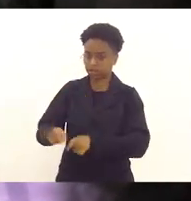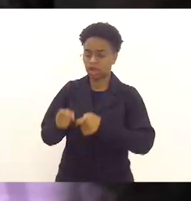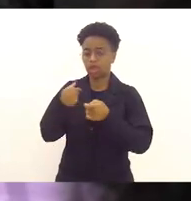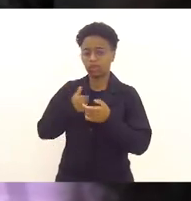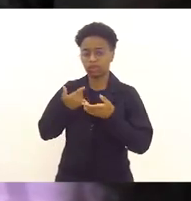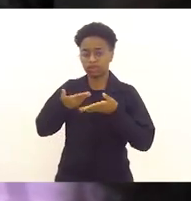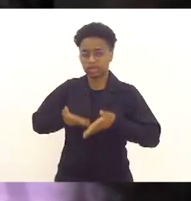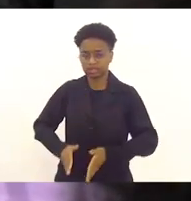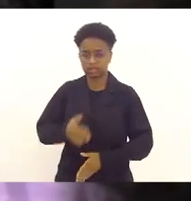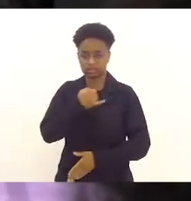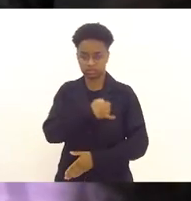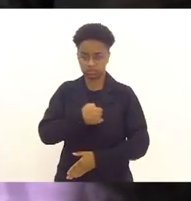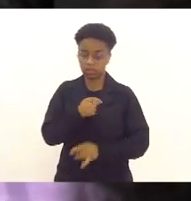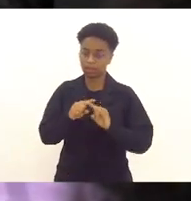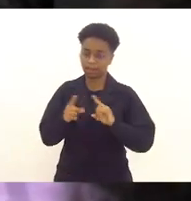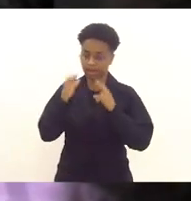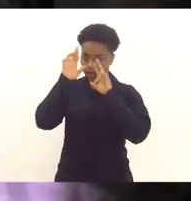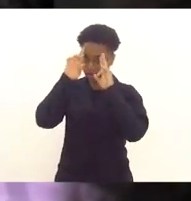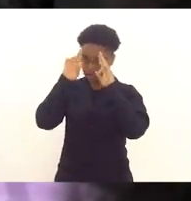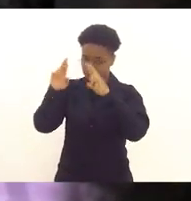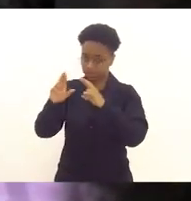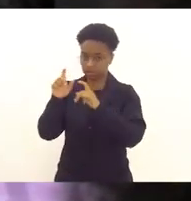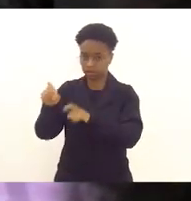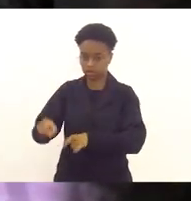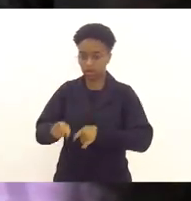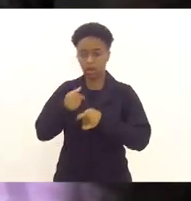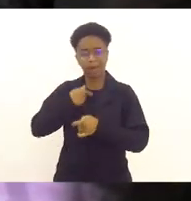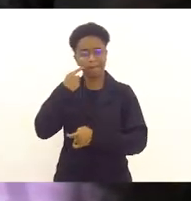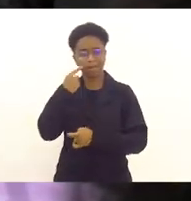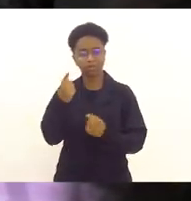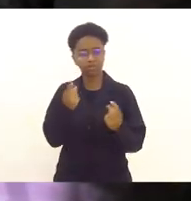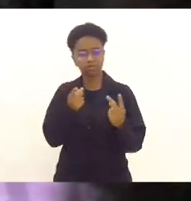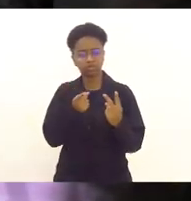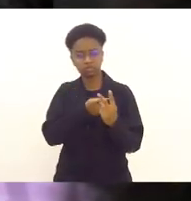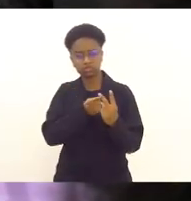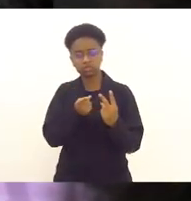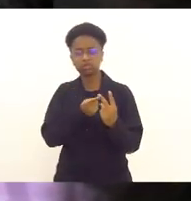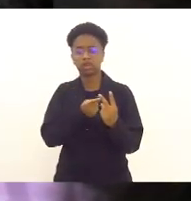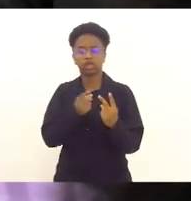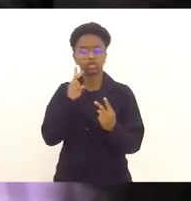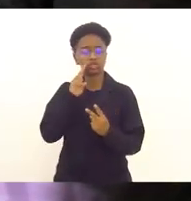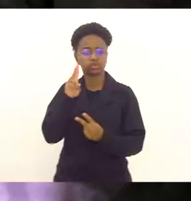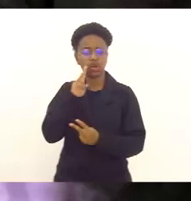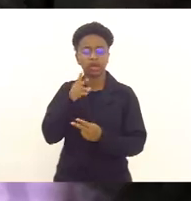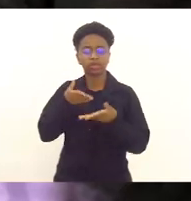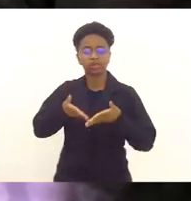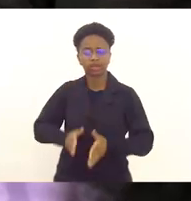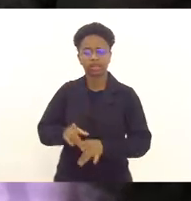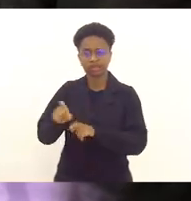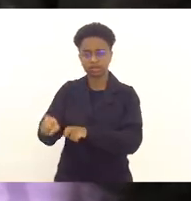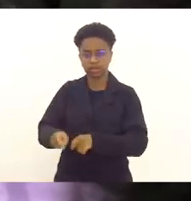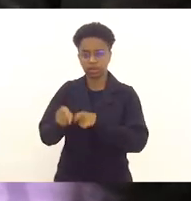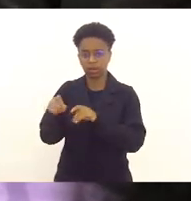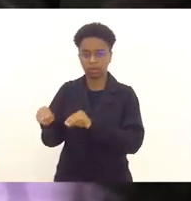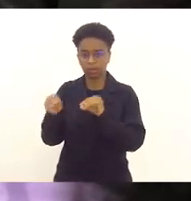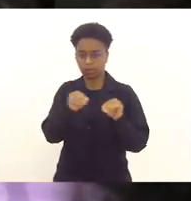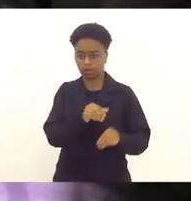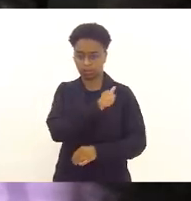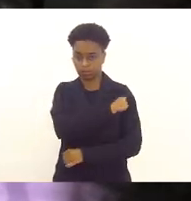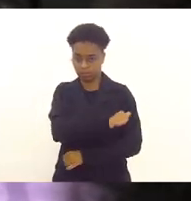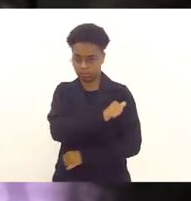Nasci Aqui em São João de Meriti mas tem muito respeito quando eu penso na história desse casal que vem lá do interior vem aqui para o Rio de